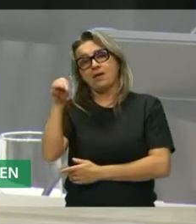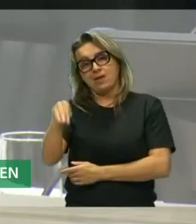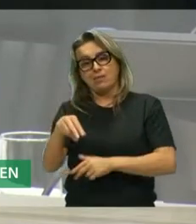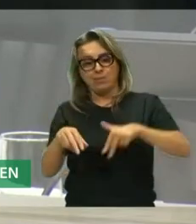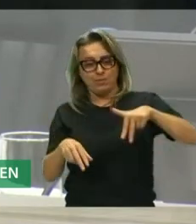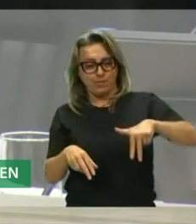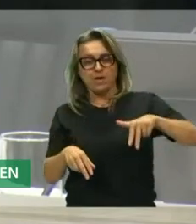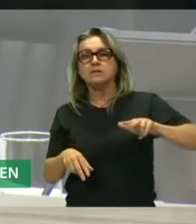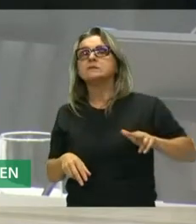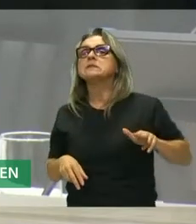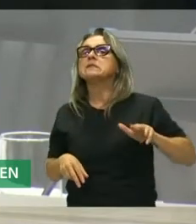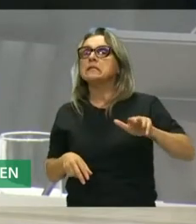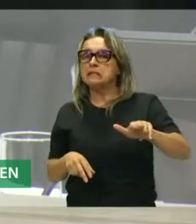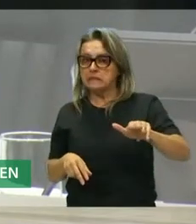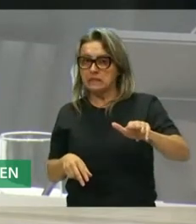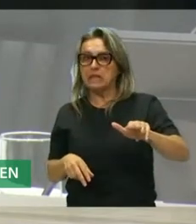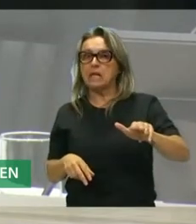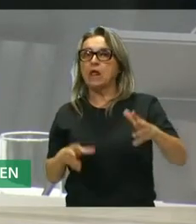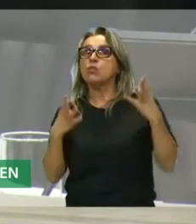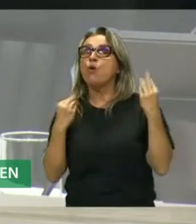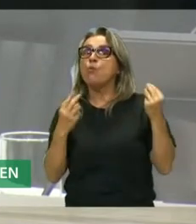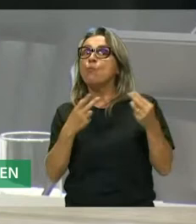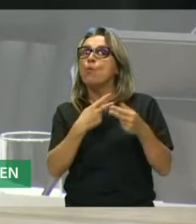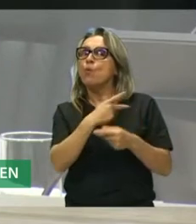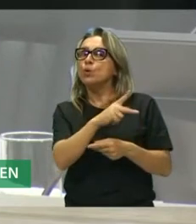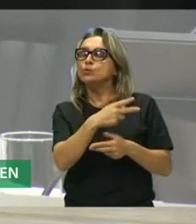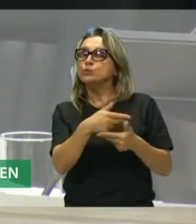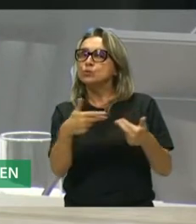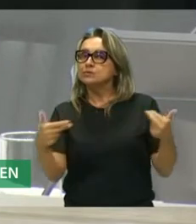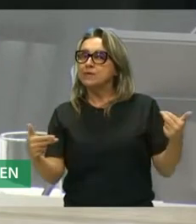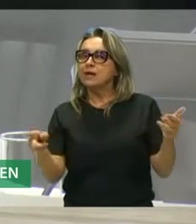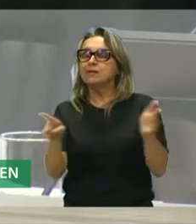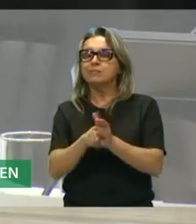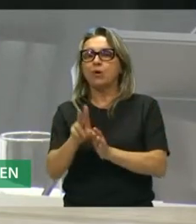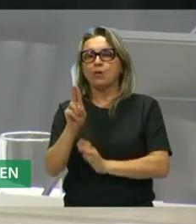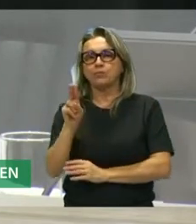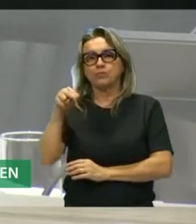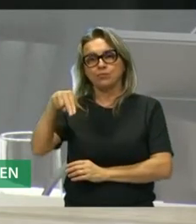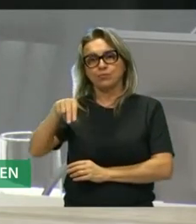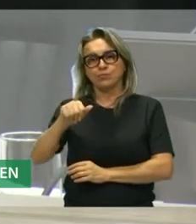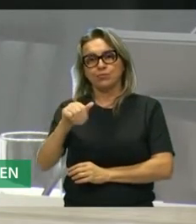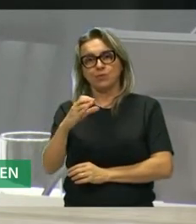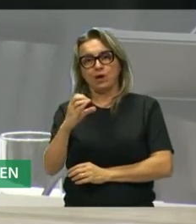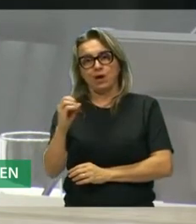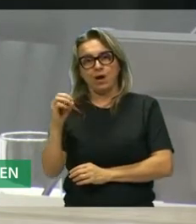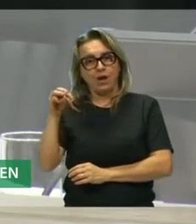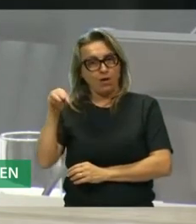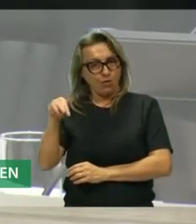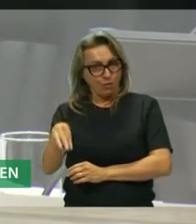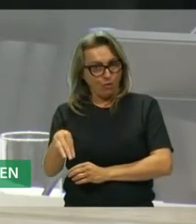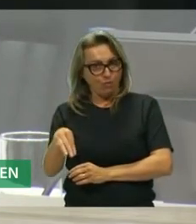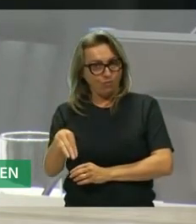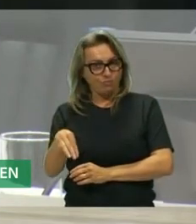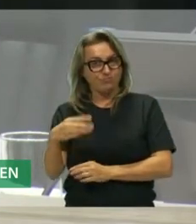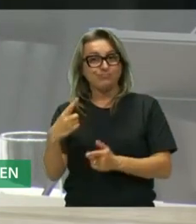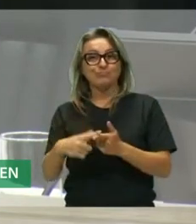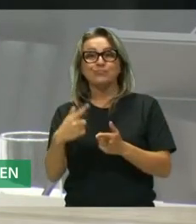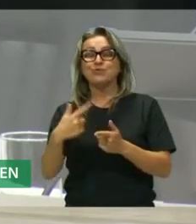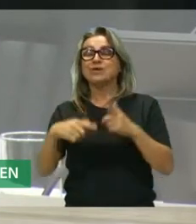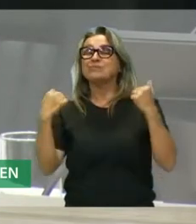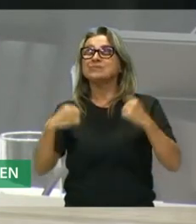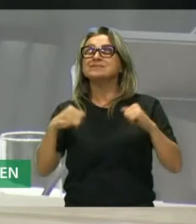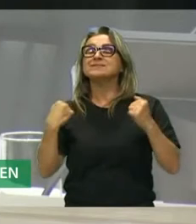internados, muitos deles dos pacientes da UNACOM, porque é um paciente que exige um número muito grande de